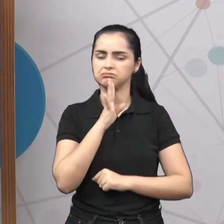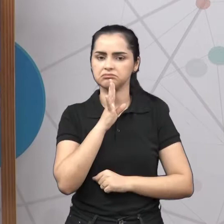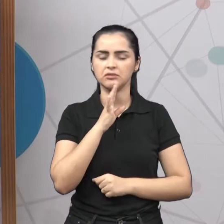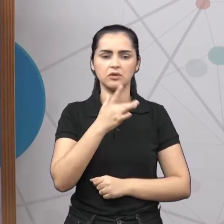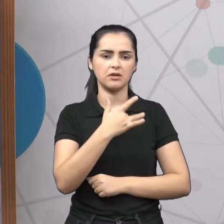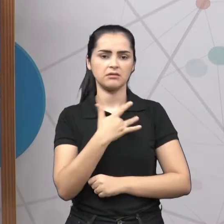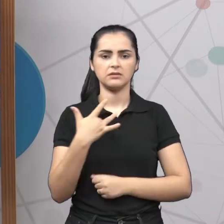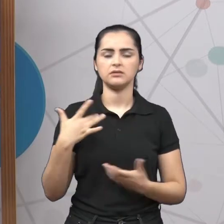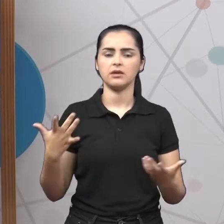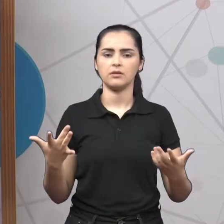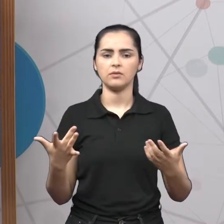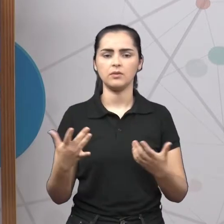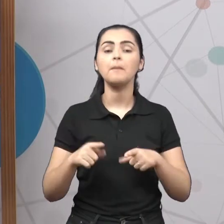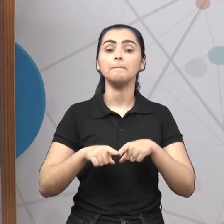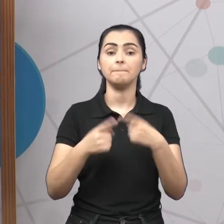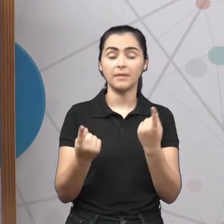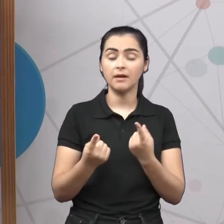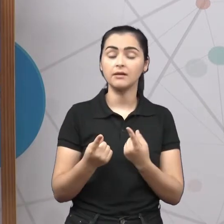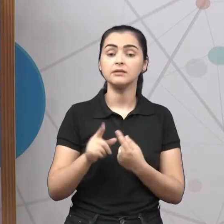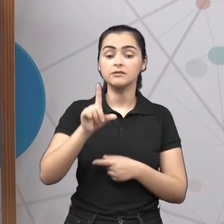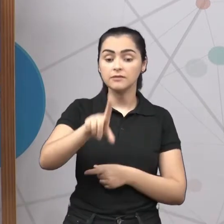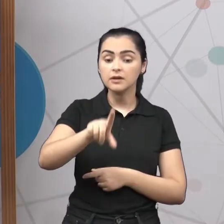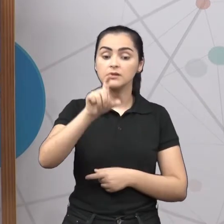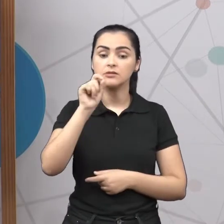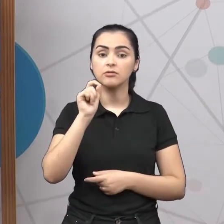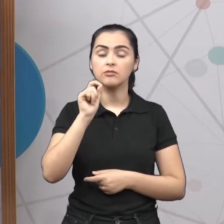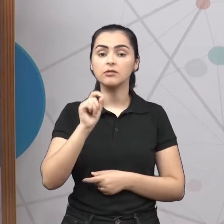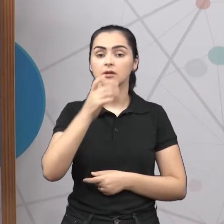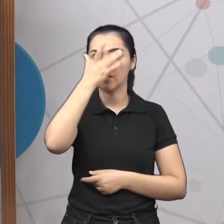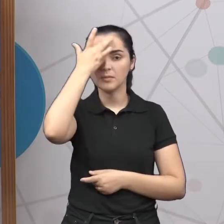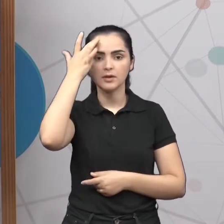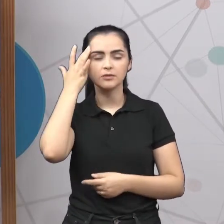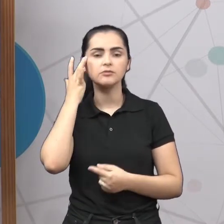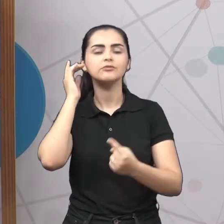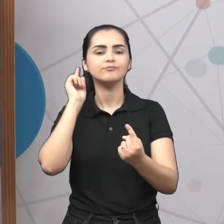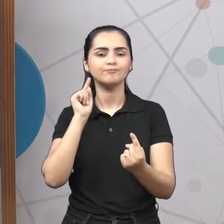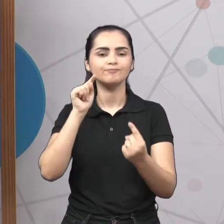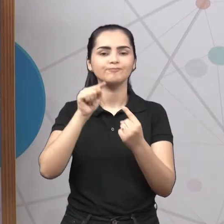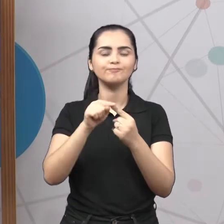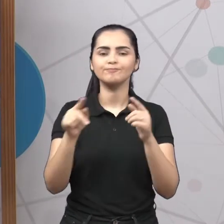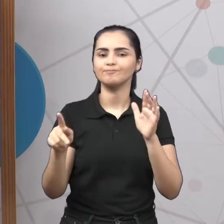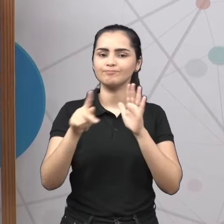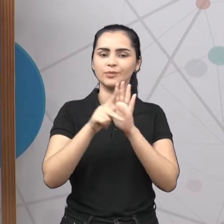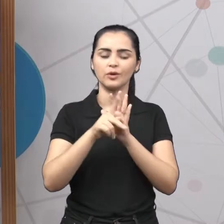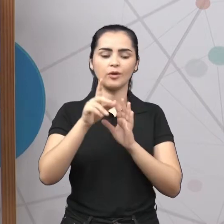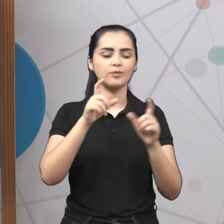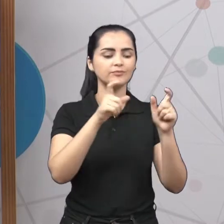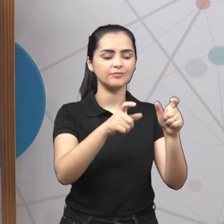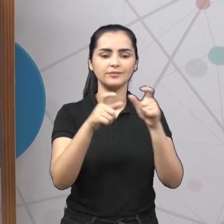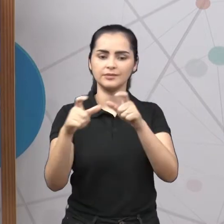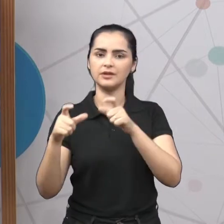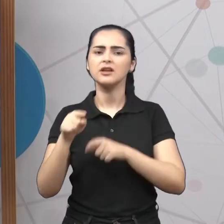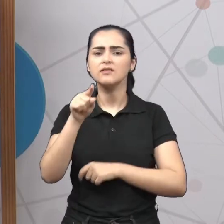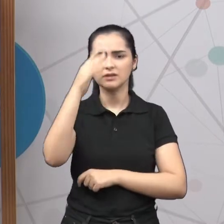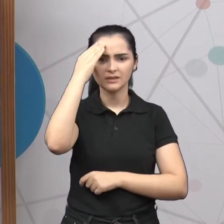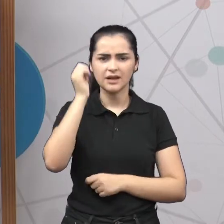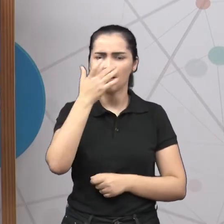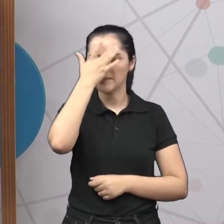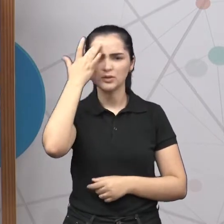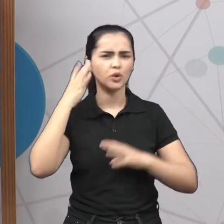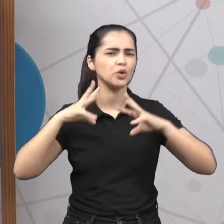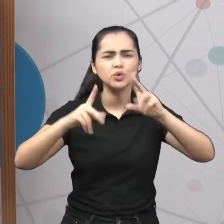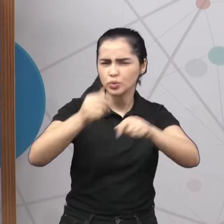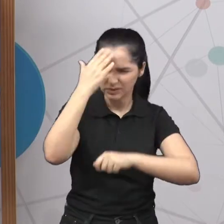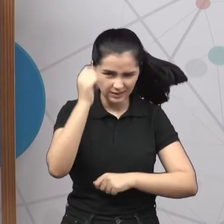de saúde. Mas ele vai colocar pessoas específicas, porque você sabe que ninguém entende de tudo, né? Nós